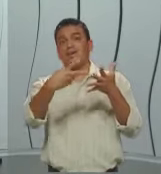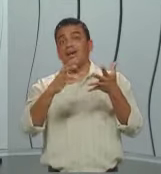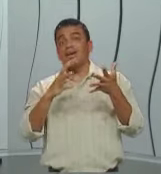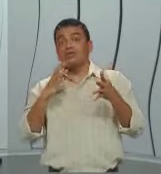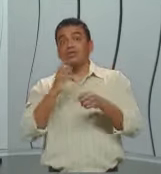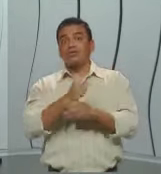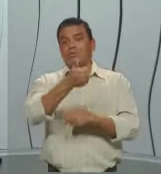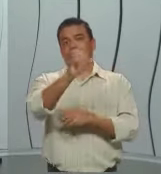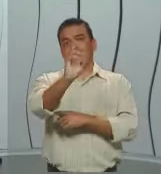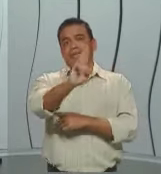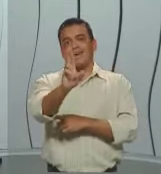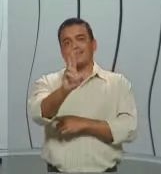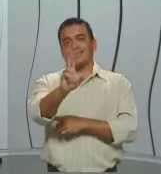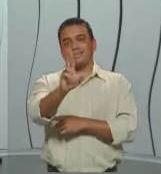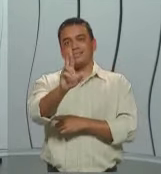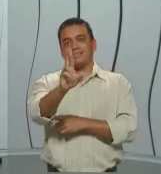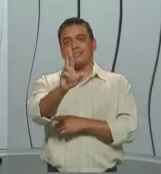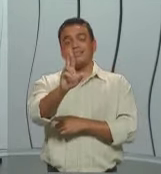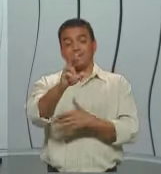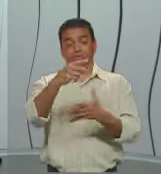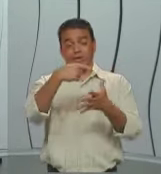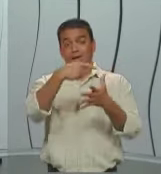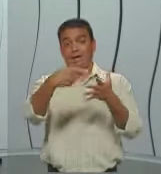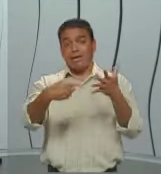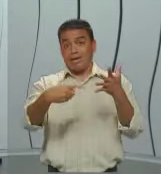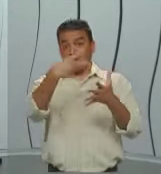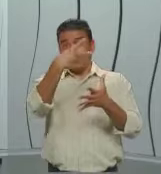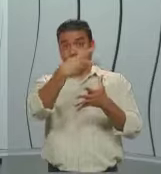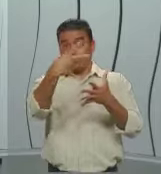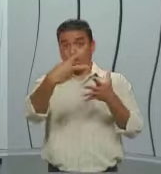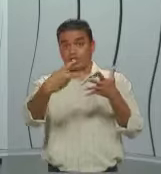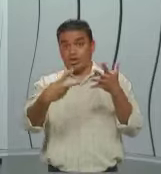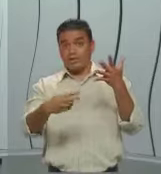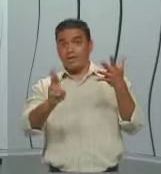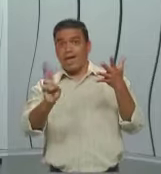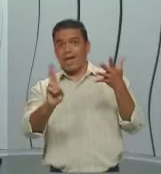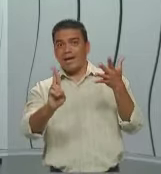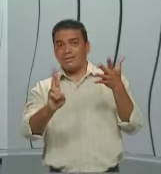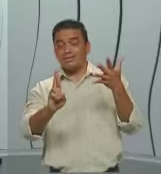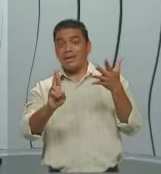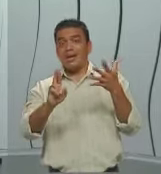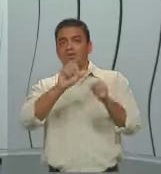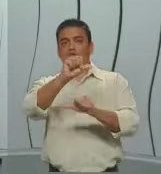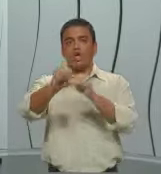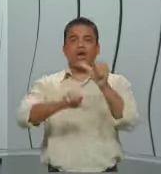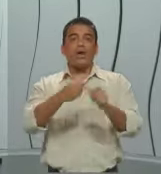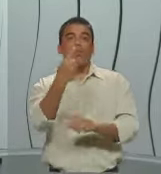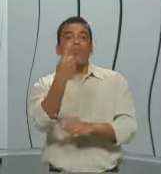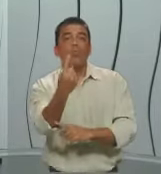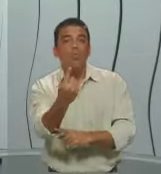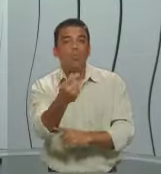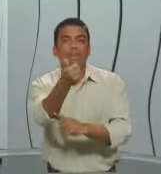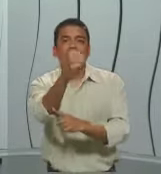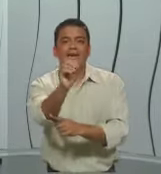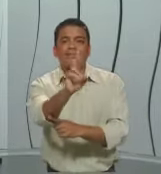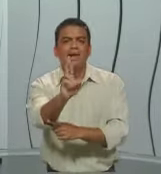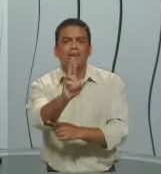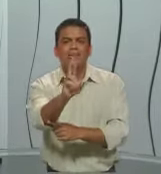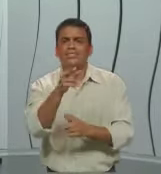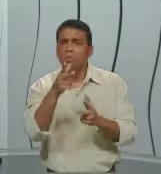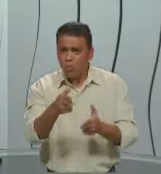não é? Mas se eu trocar essas 5 notas de 2 por uma única nota de R$10, não é a